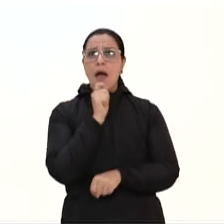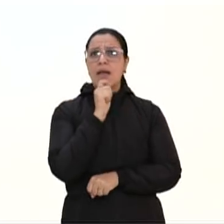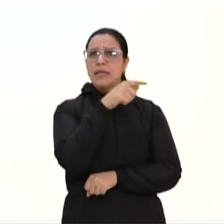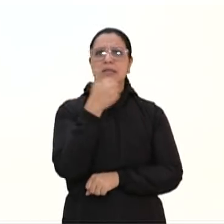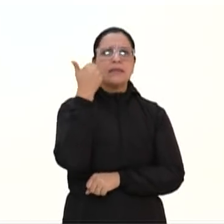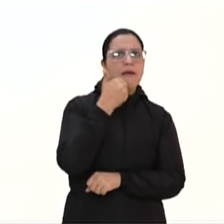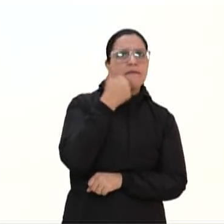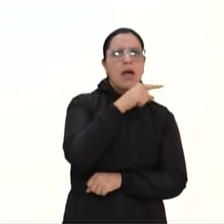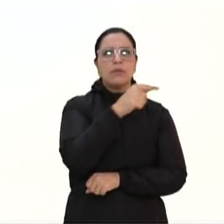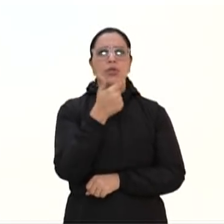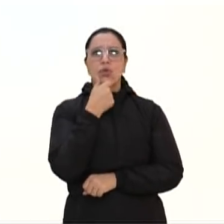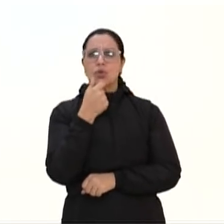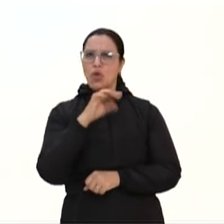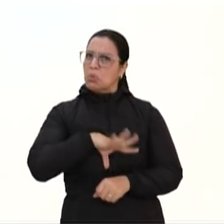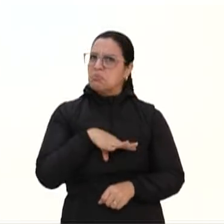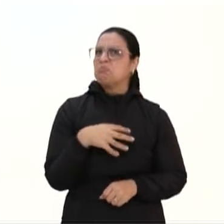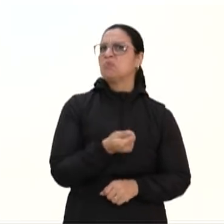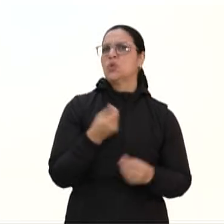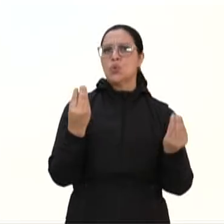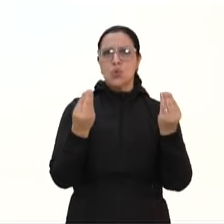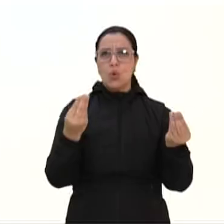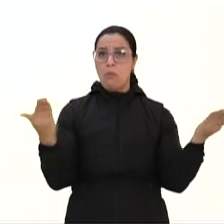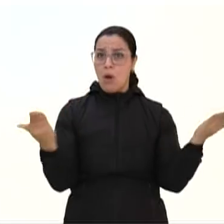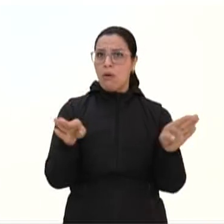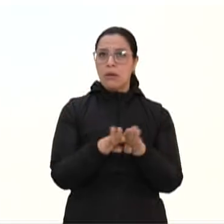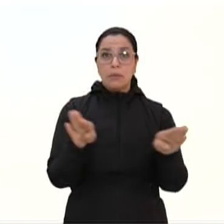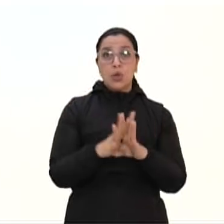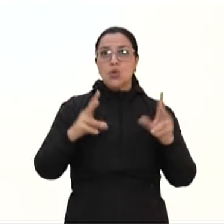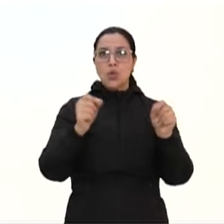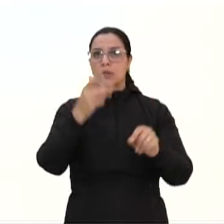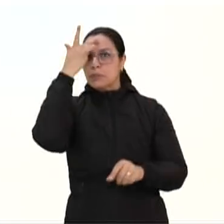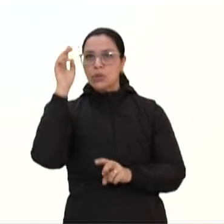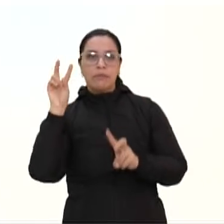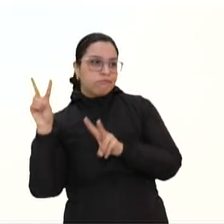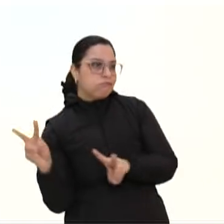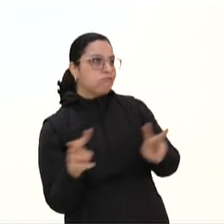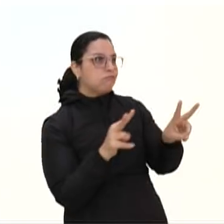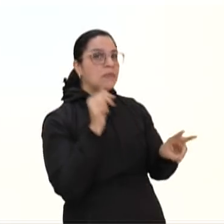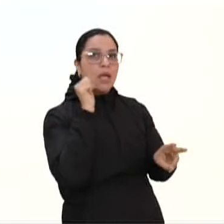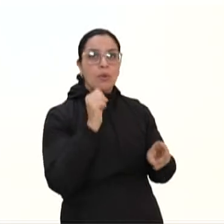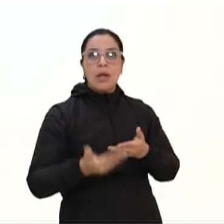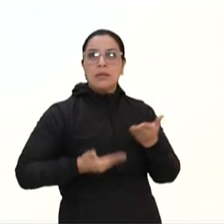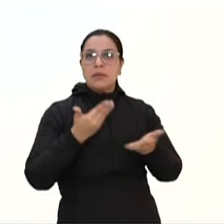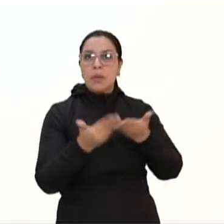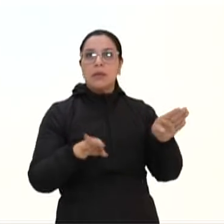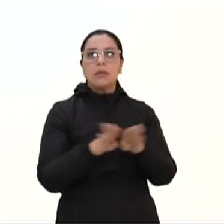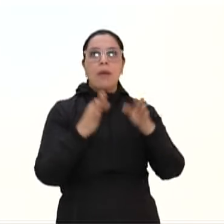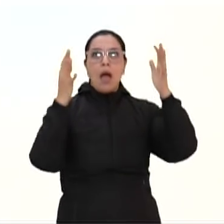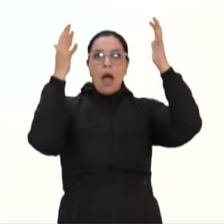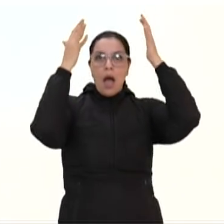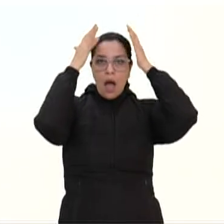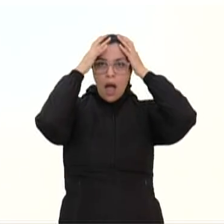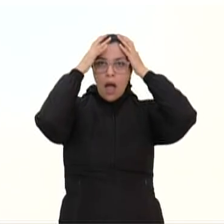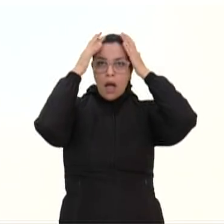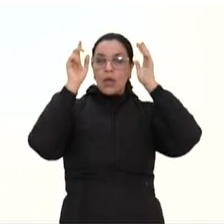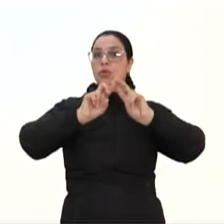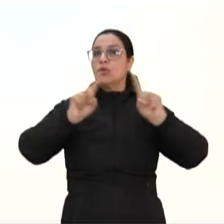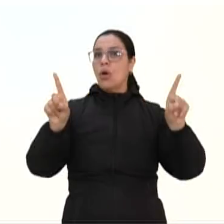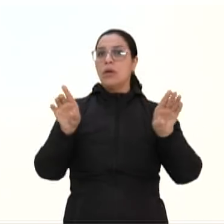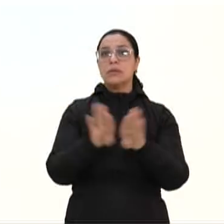ainda estava lá fora no saguão. Protegida pela presença dos pais, ousou